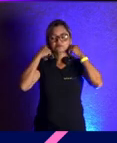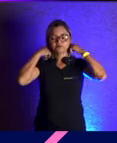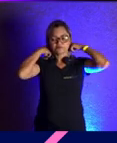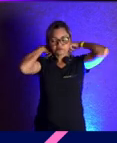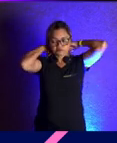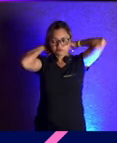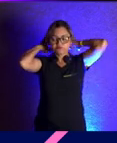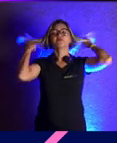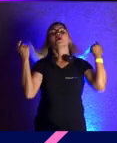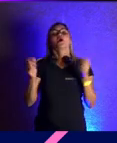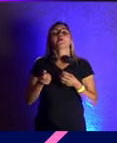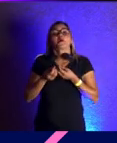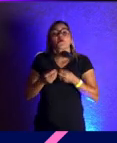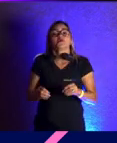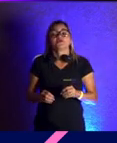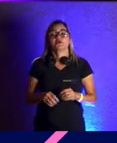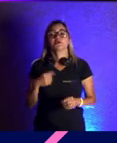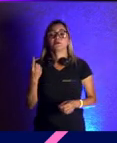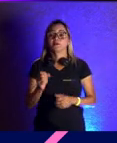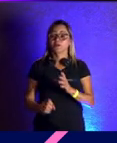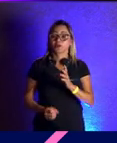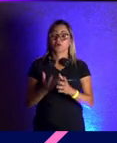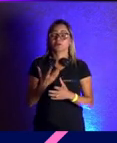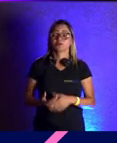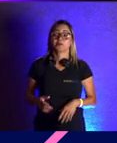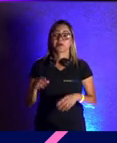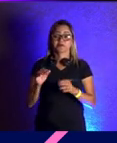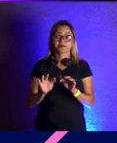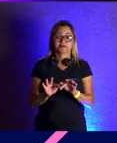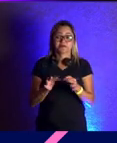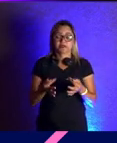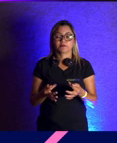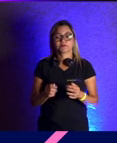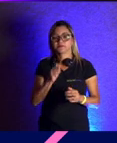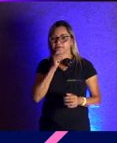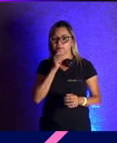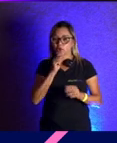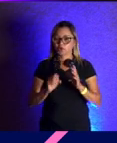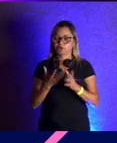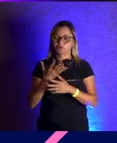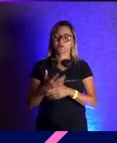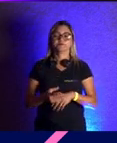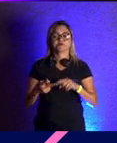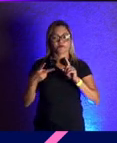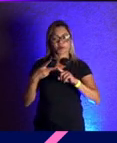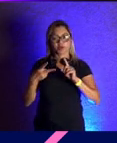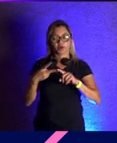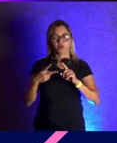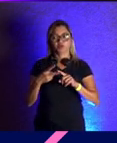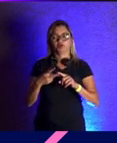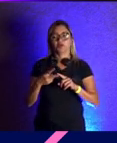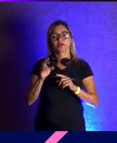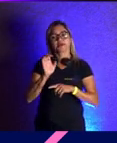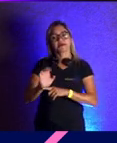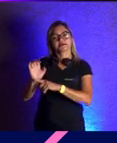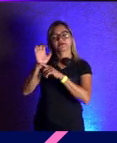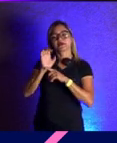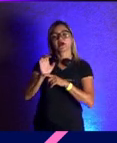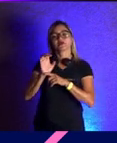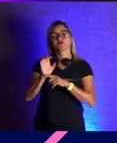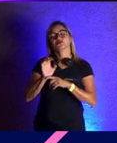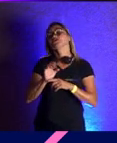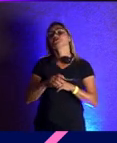Essa era uma consequência que poderia ter acontecido muito se isso não aconteceu. E outra era, por exemplo, os estados que têm um vacino